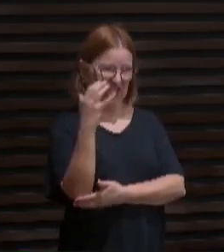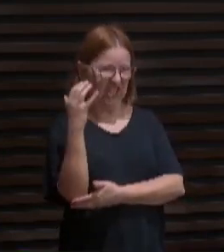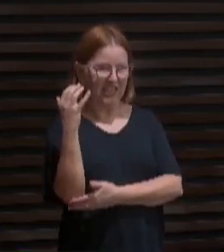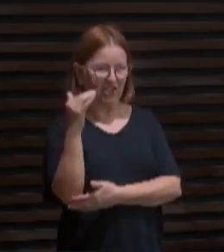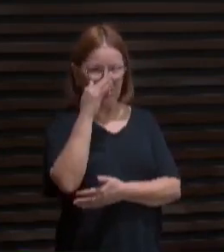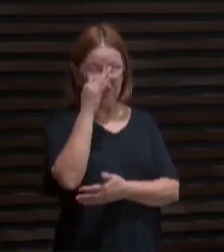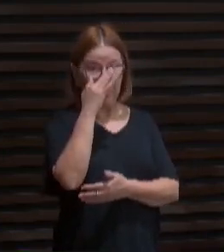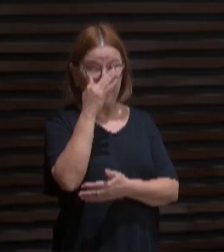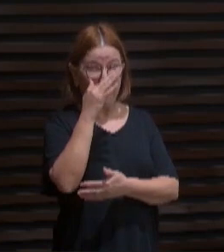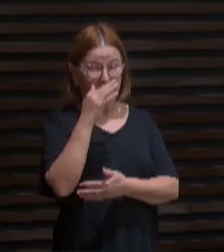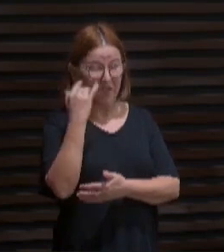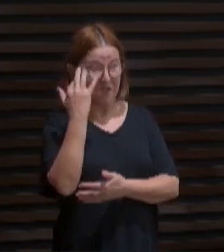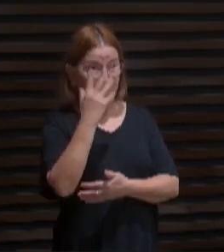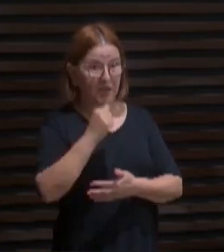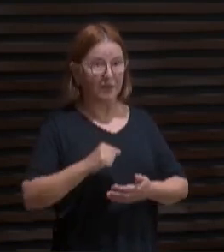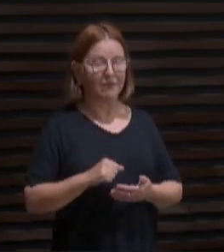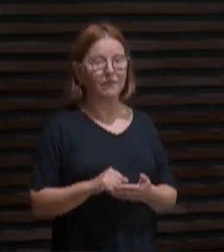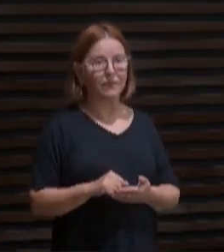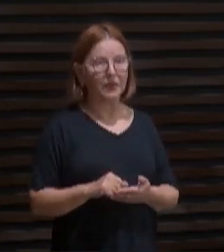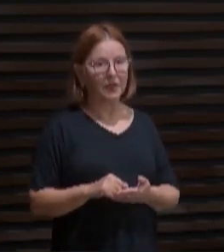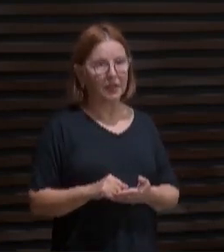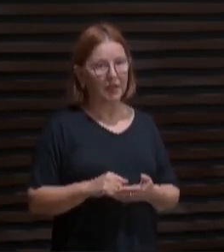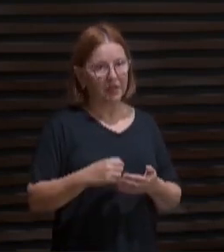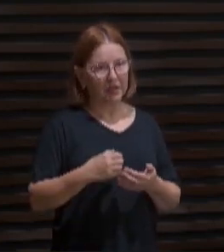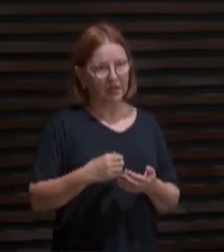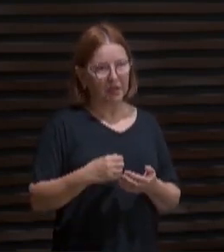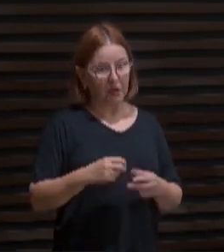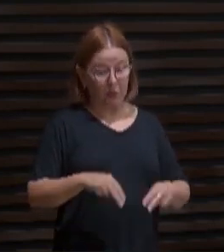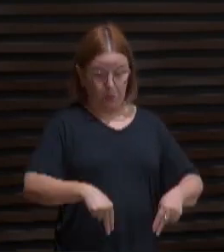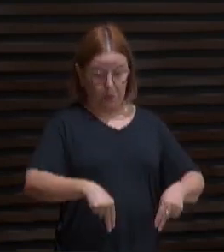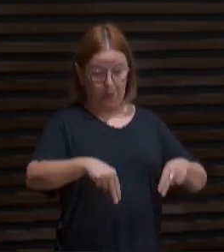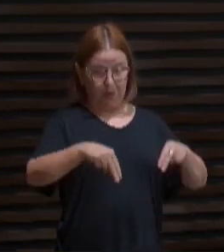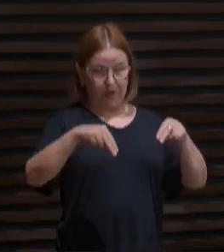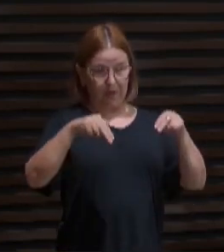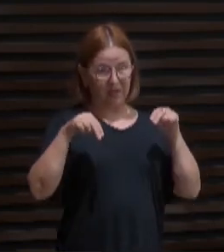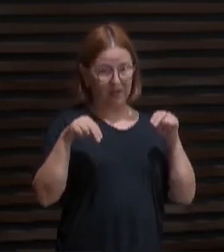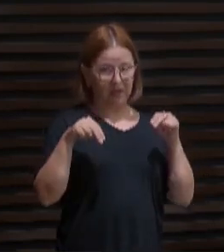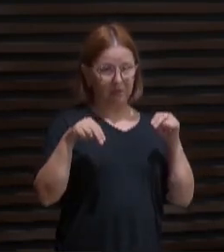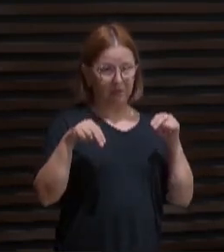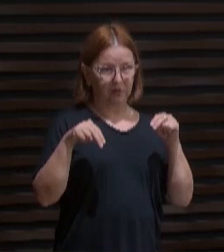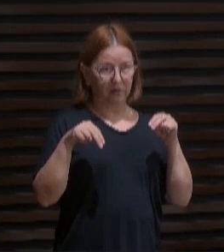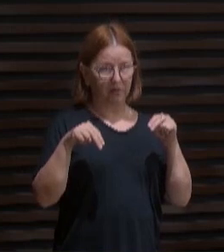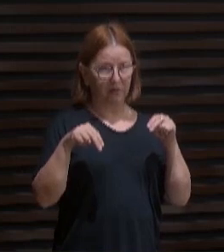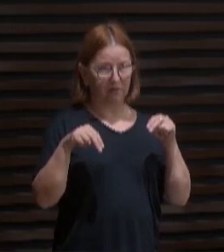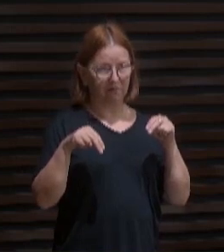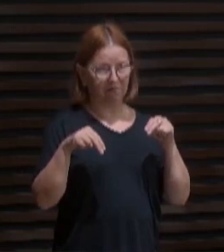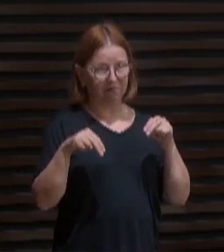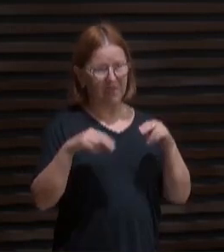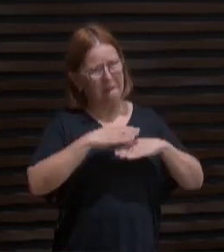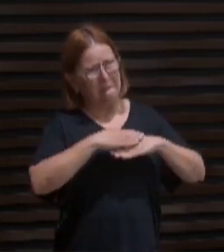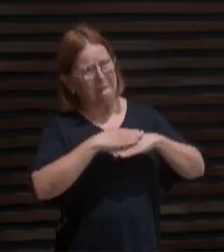o Nabucodonosor, talvez o mais ilustre dos imperadores, mais do